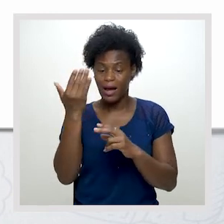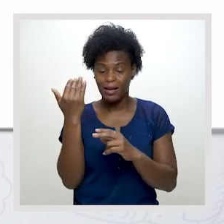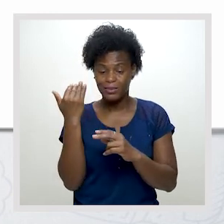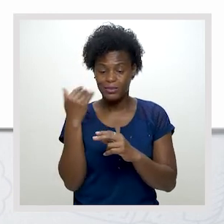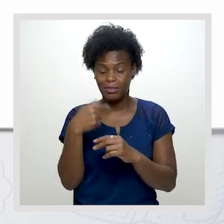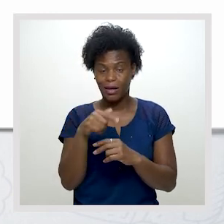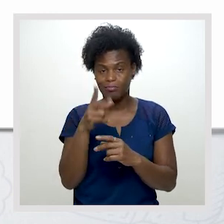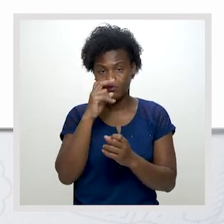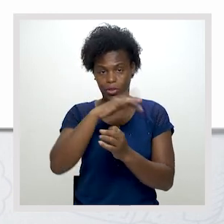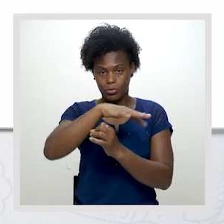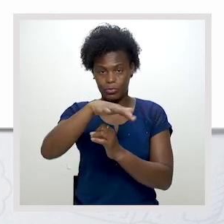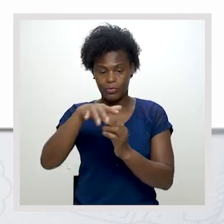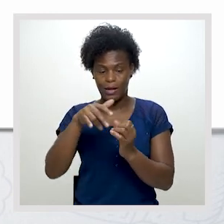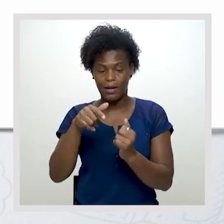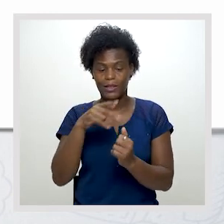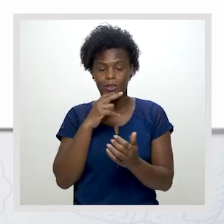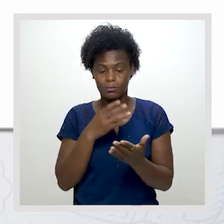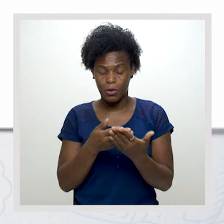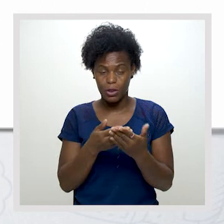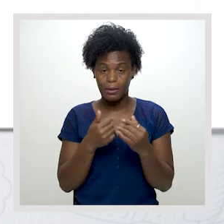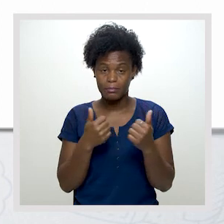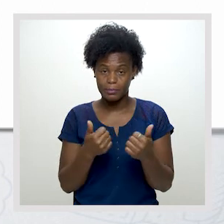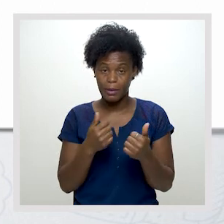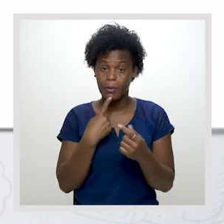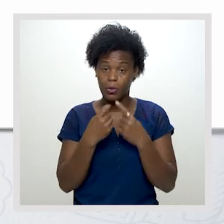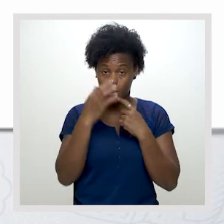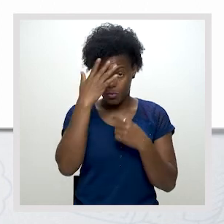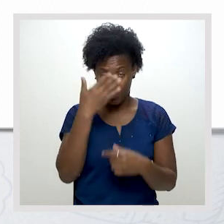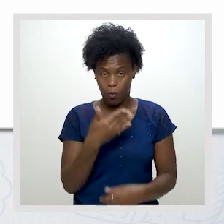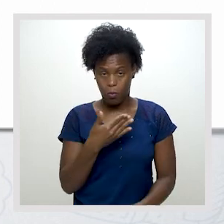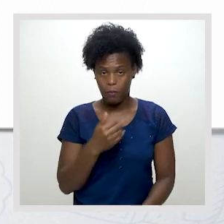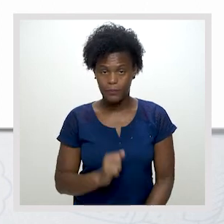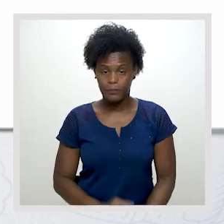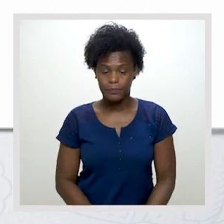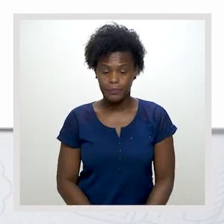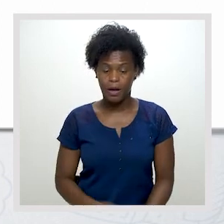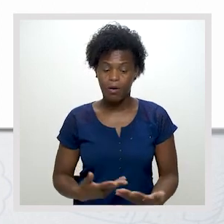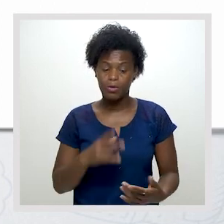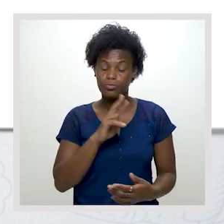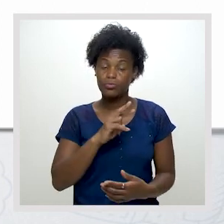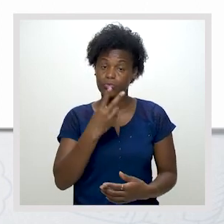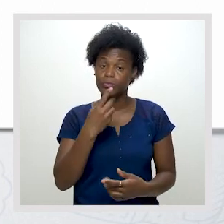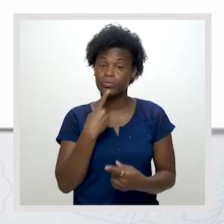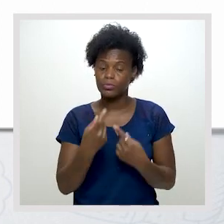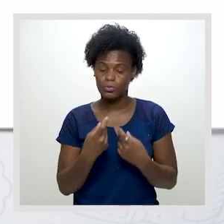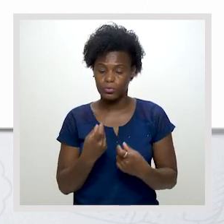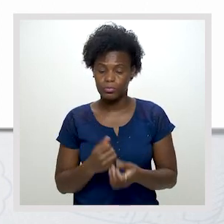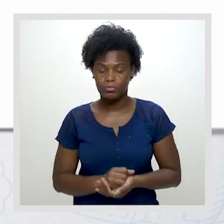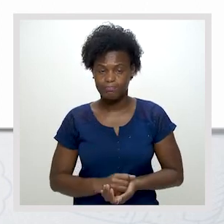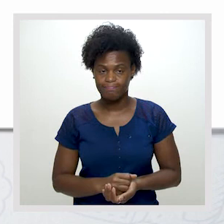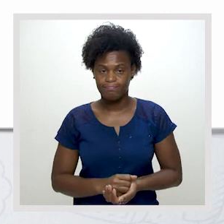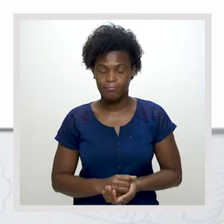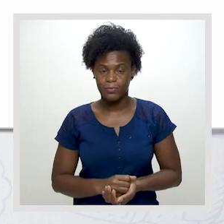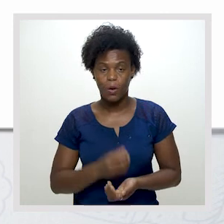na atmosfera. Essa é a resposta correta da primeira pergunta. Vamos para a segunda.